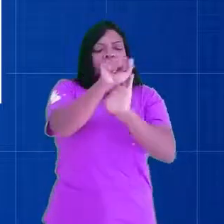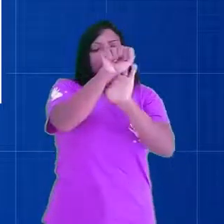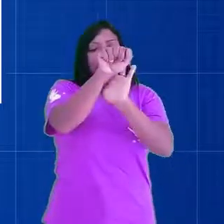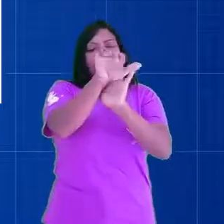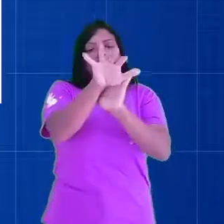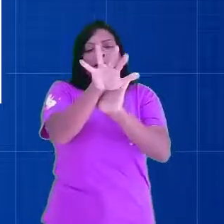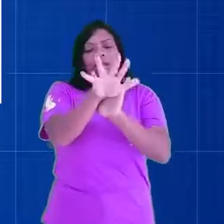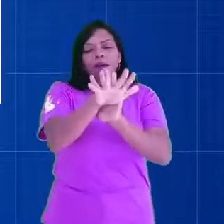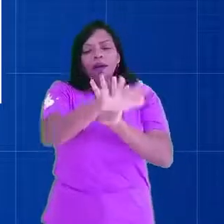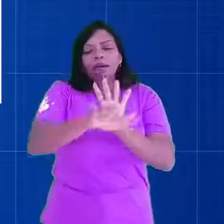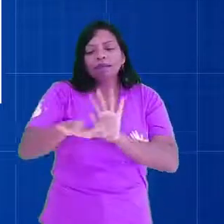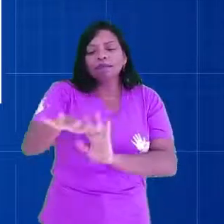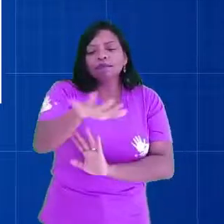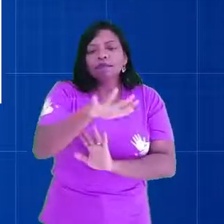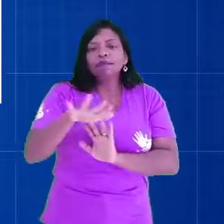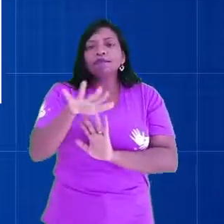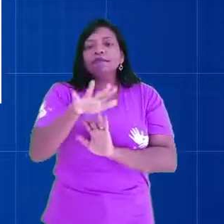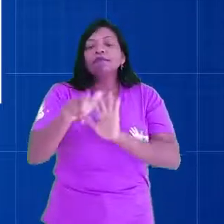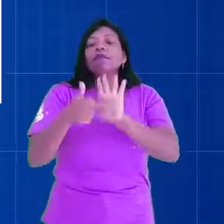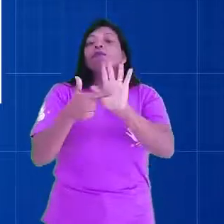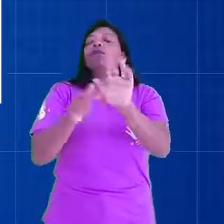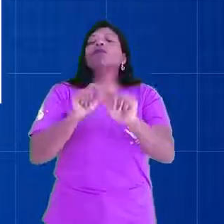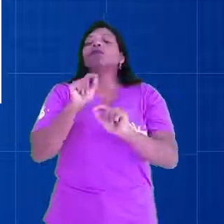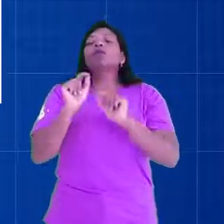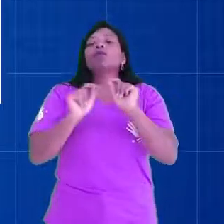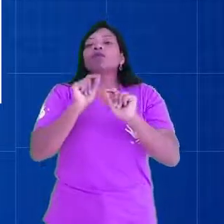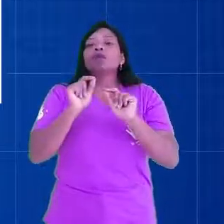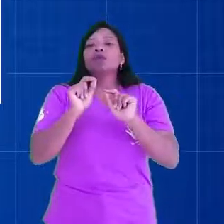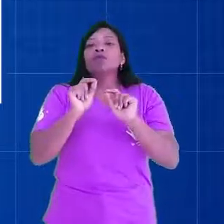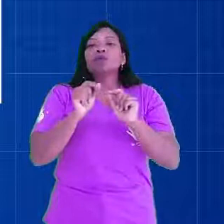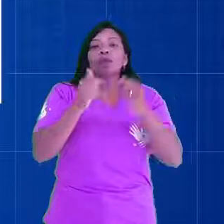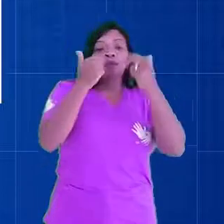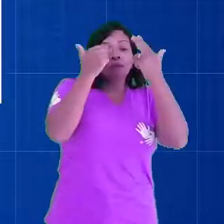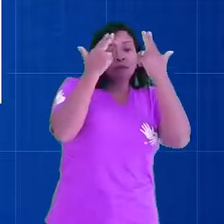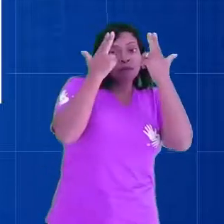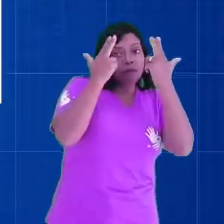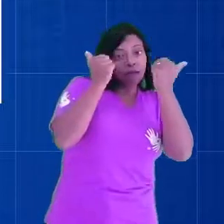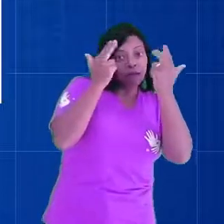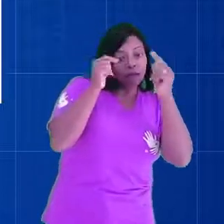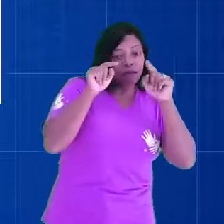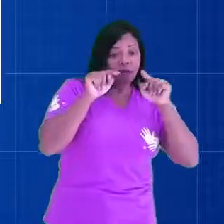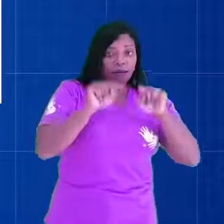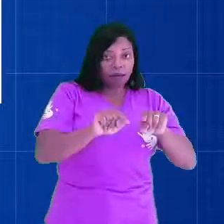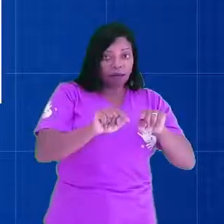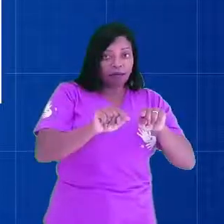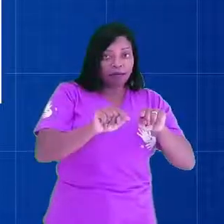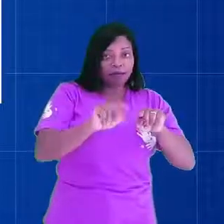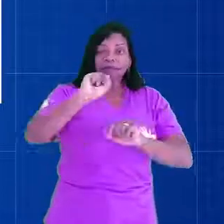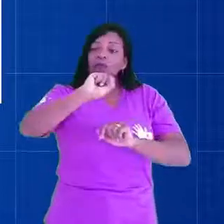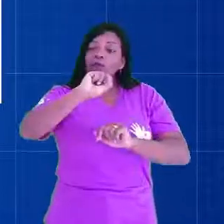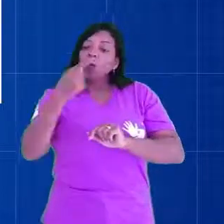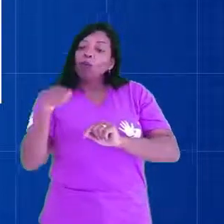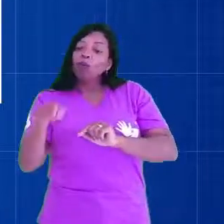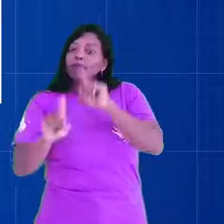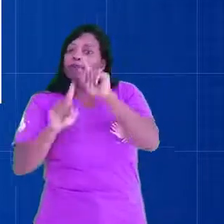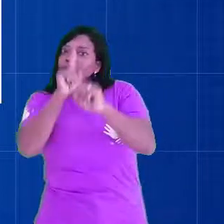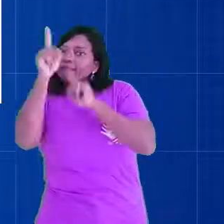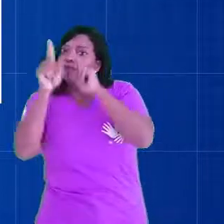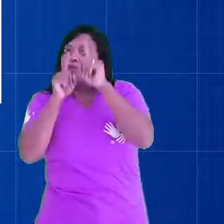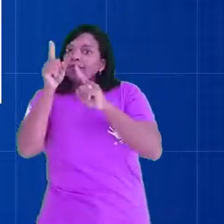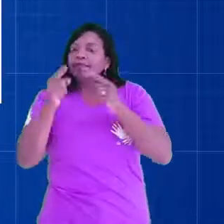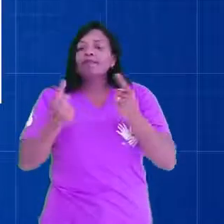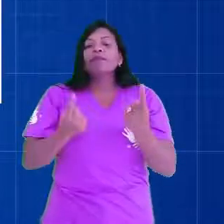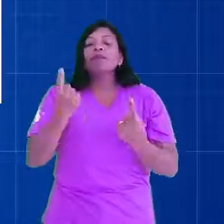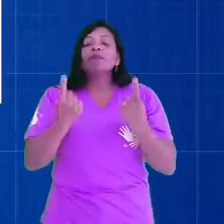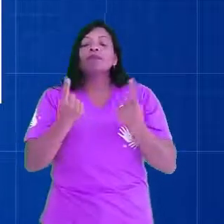com a sombra projetada na calçada, será que é fonte de luz natural ou